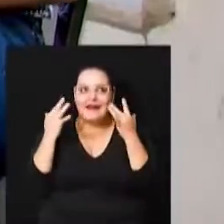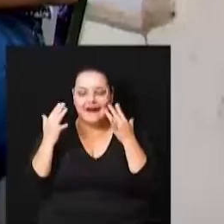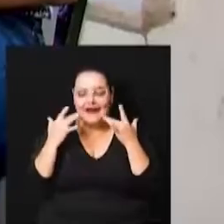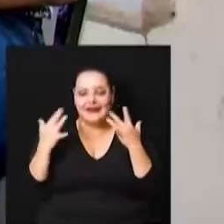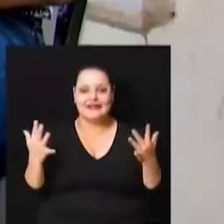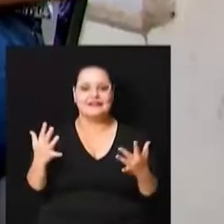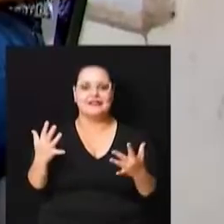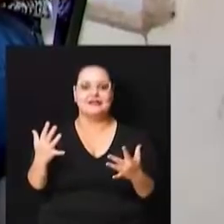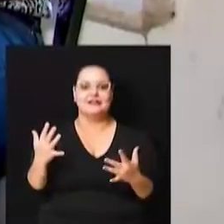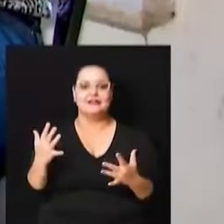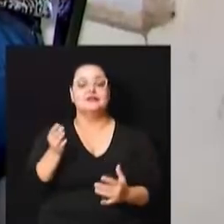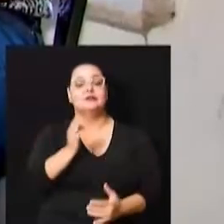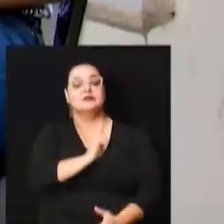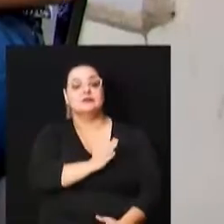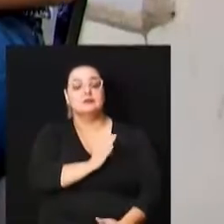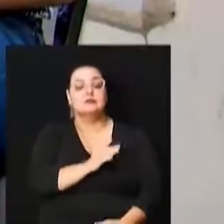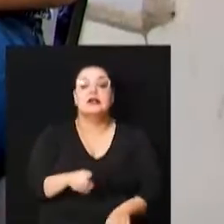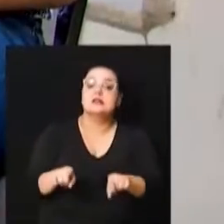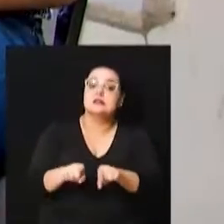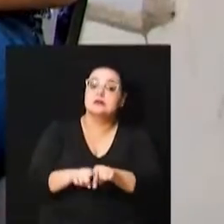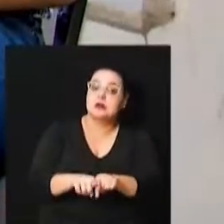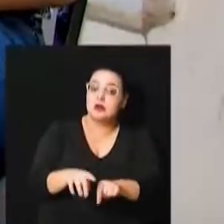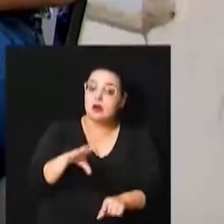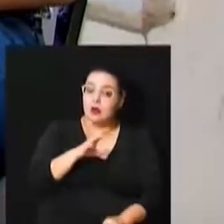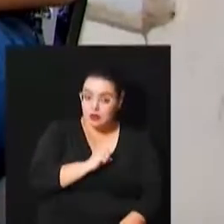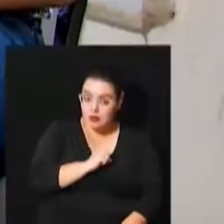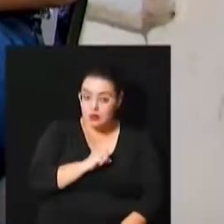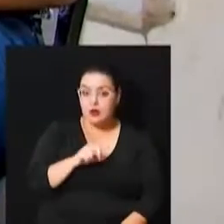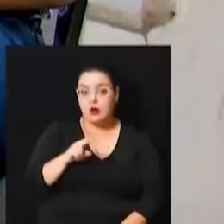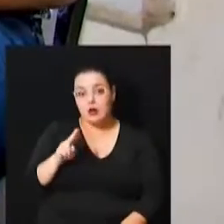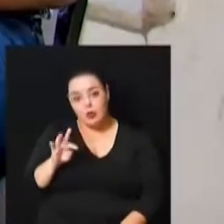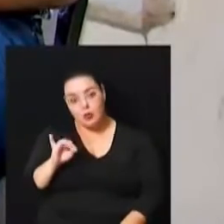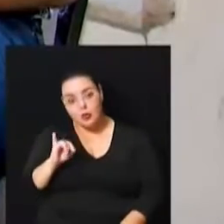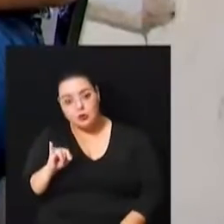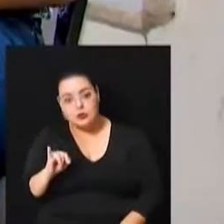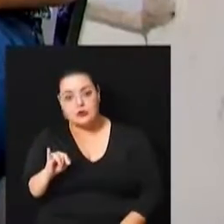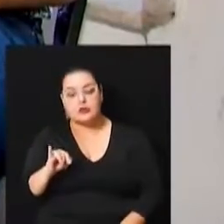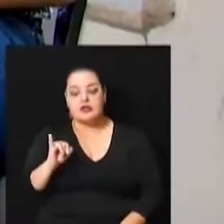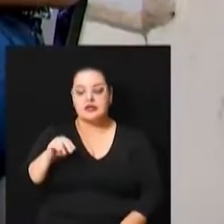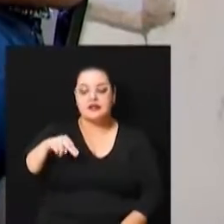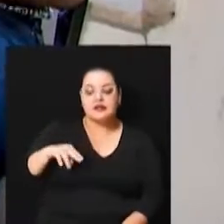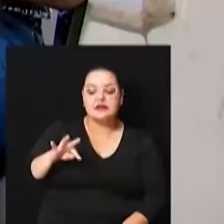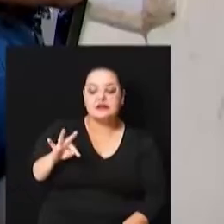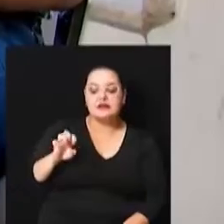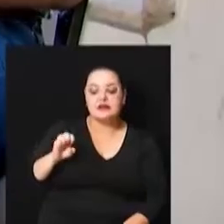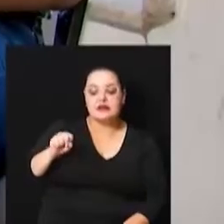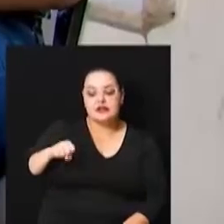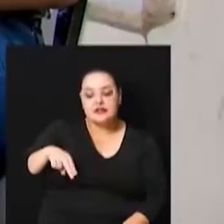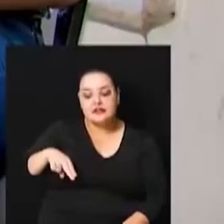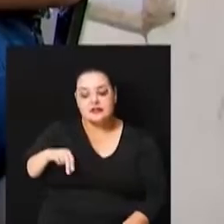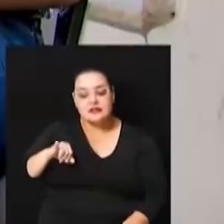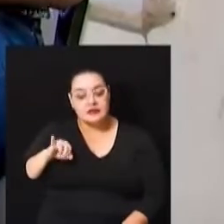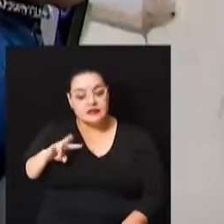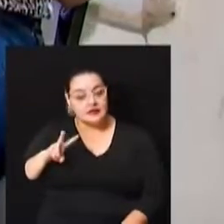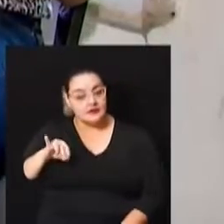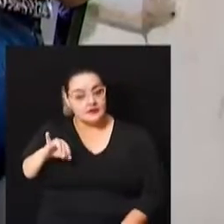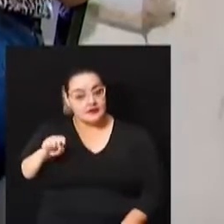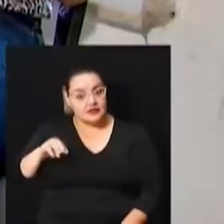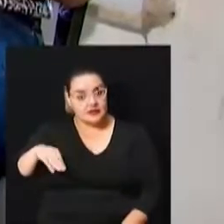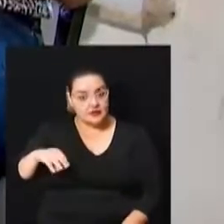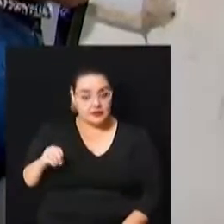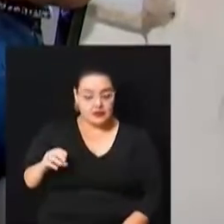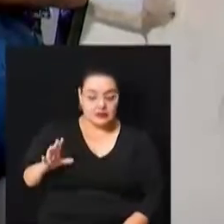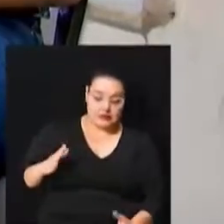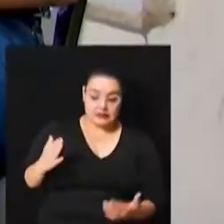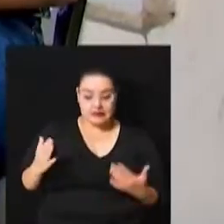para cardiologia. Mas eu também gosto muito de UTI, de intensivismo, desse cuidado. Então ainda